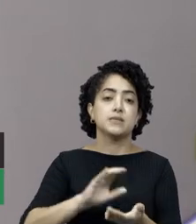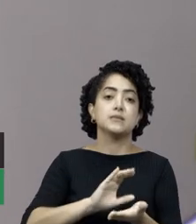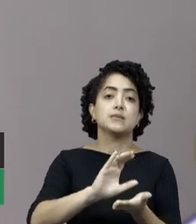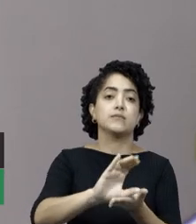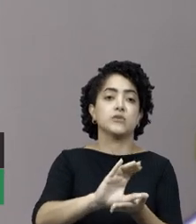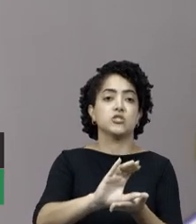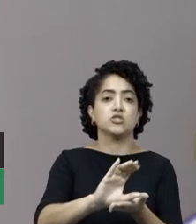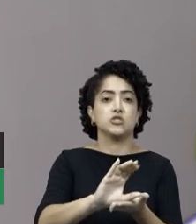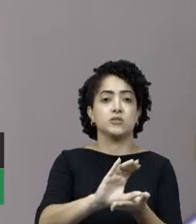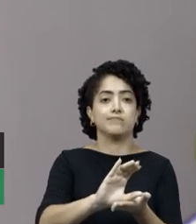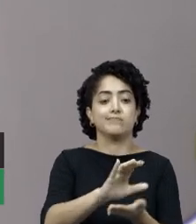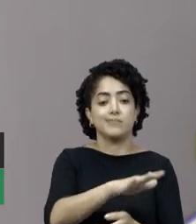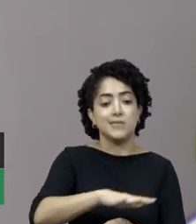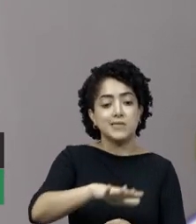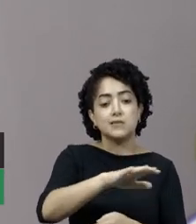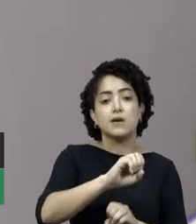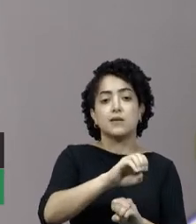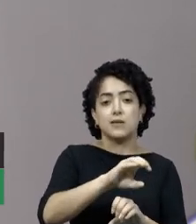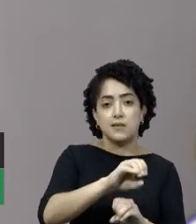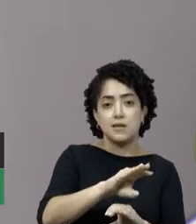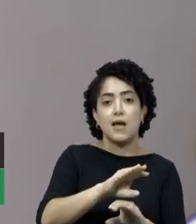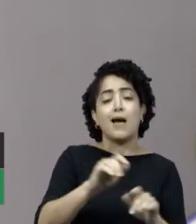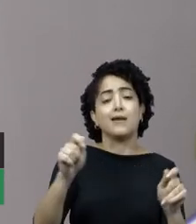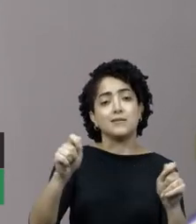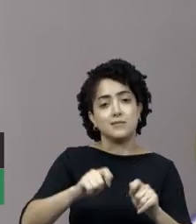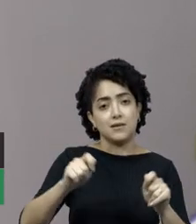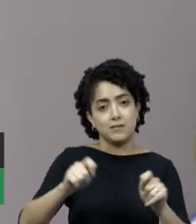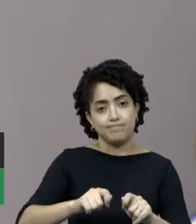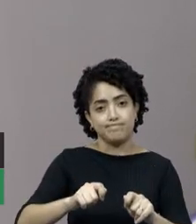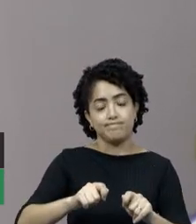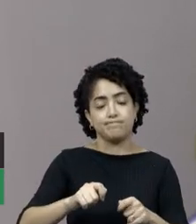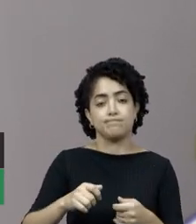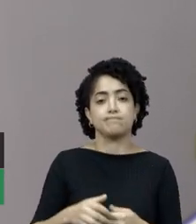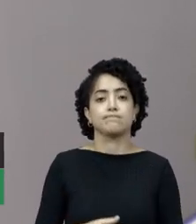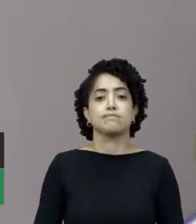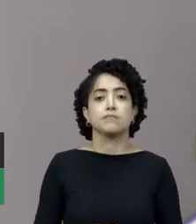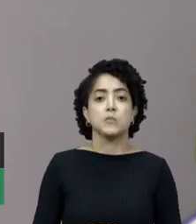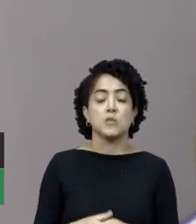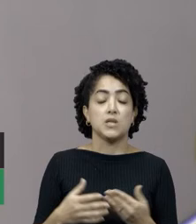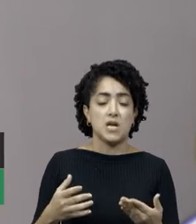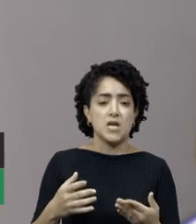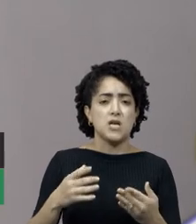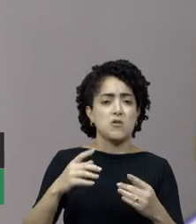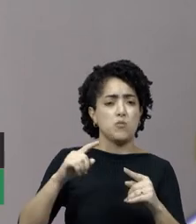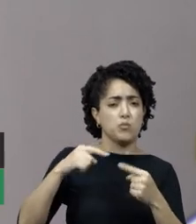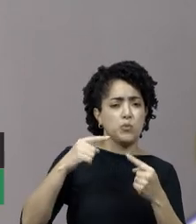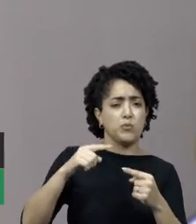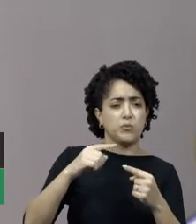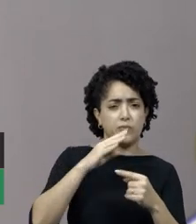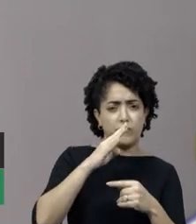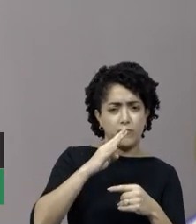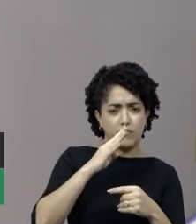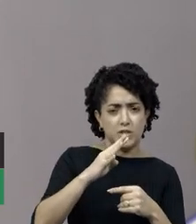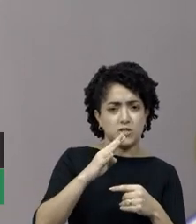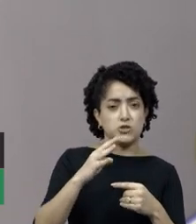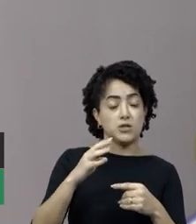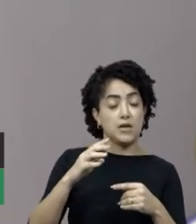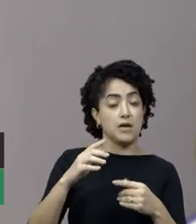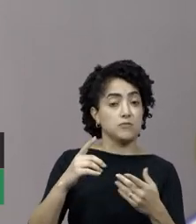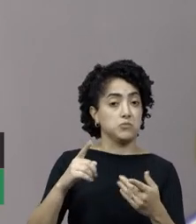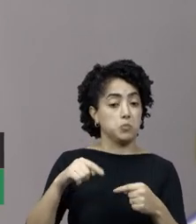educação. Aí nós vamos atingir a ponta, né? Eu fui criticado uma vez que, deputado